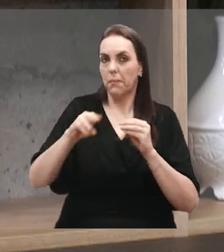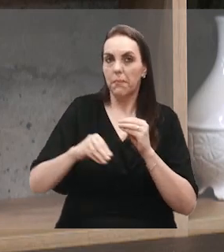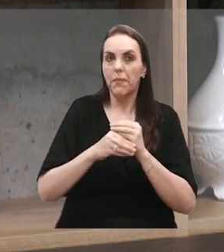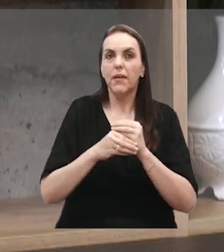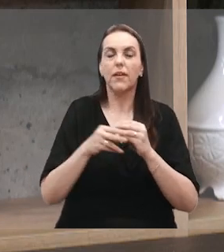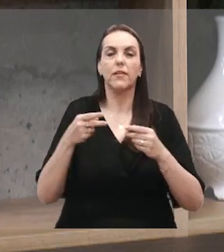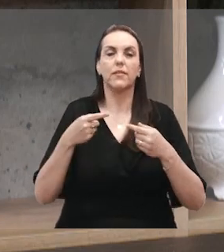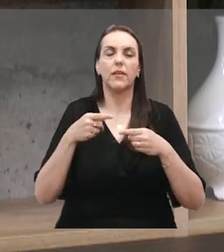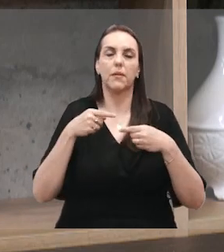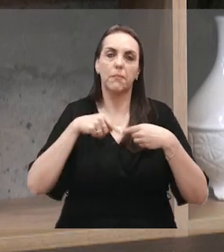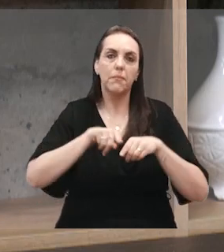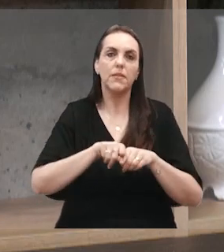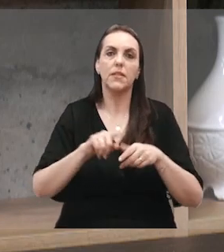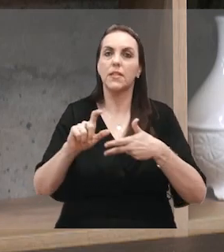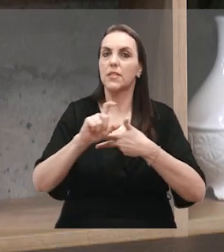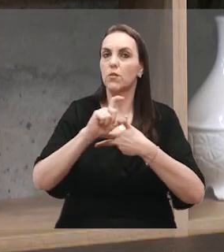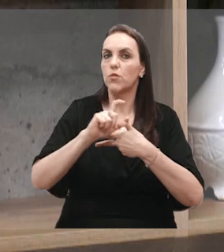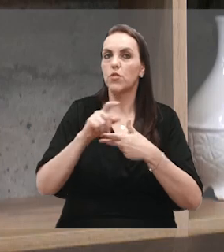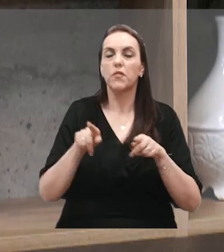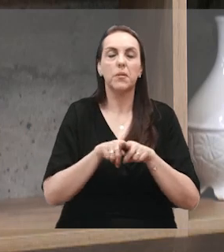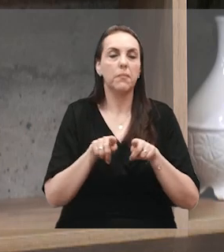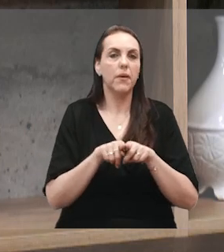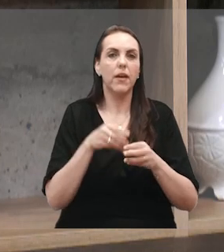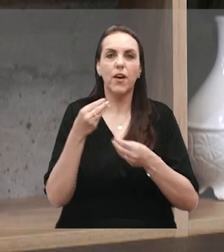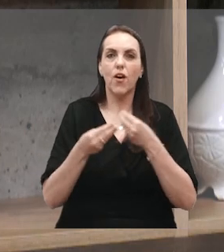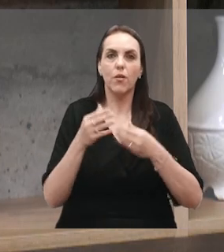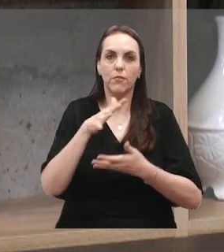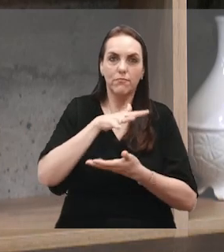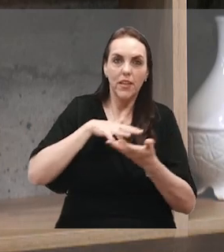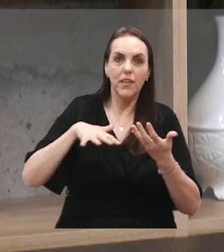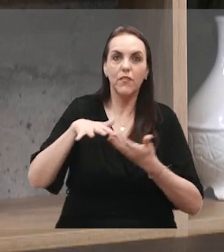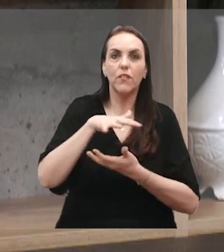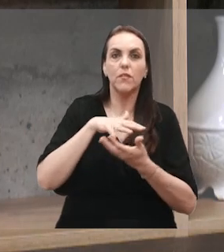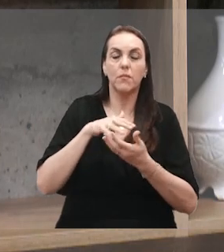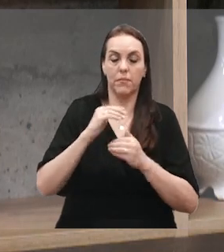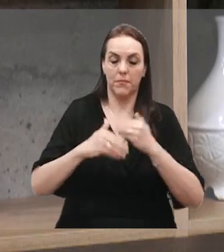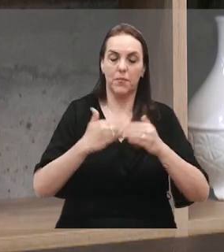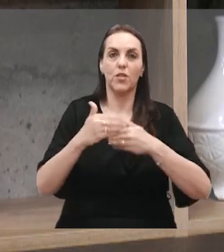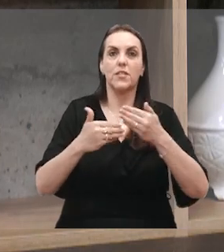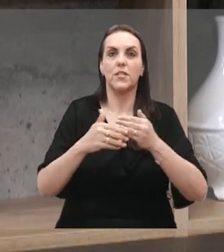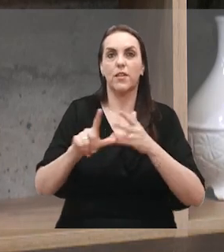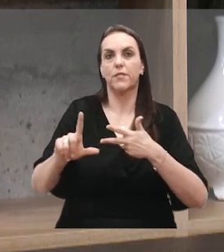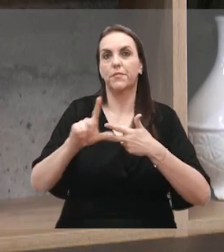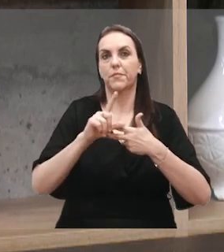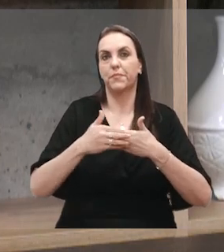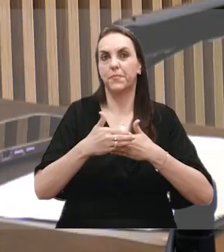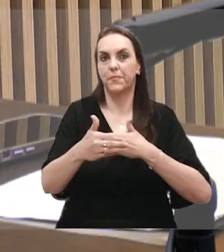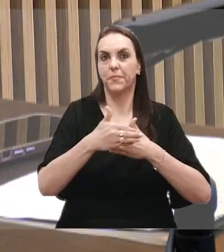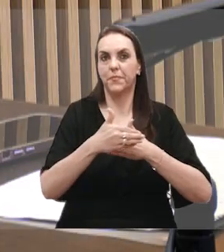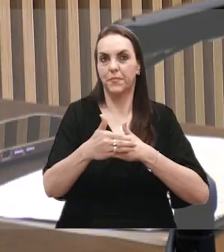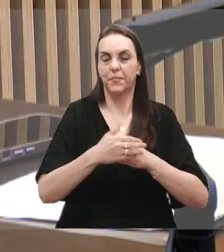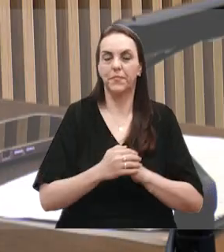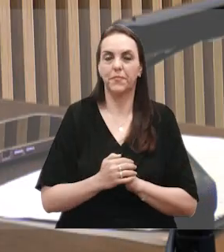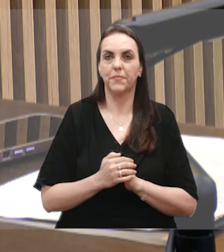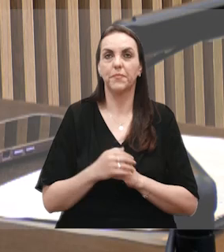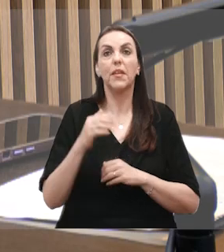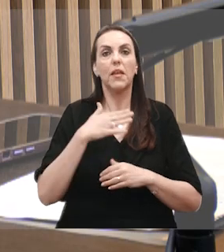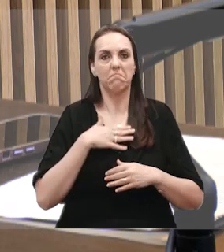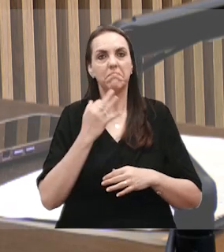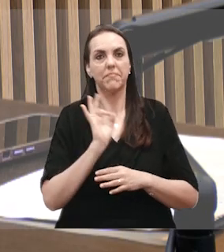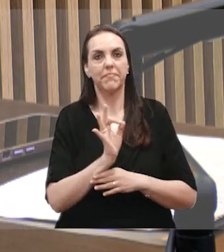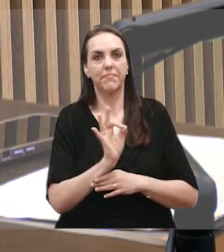próprio executivo? Como que vai se dar a parte de envolvimento do processo legislativo? Certo. Eu vou trabalhar de uma maneira